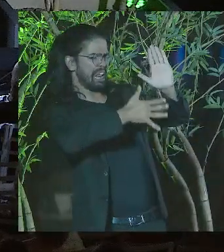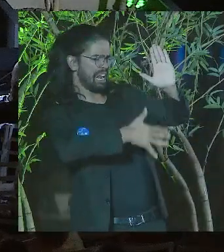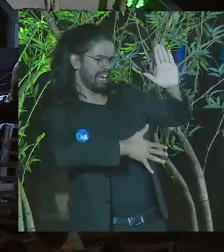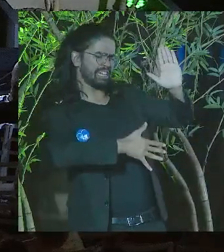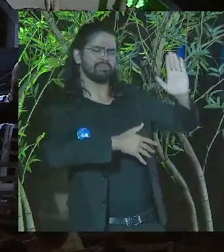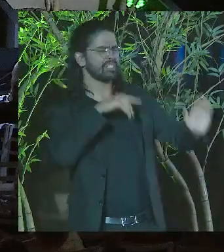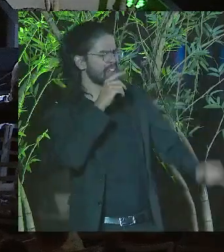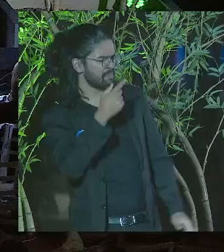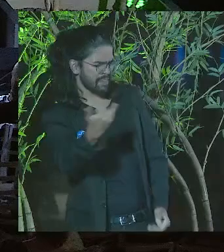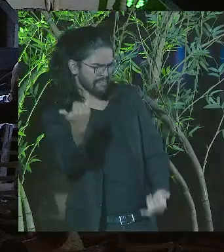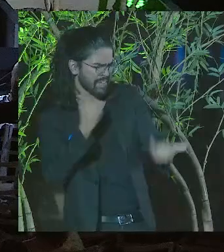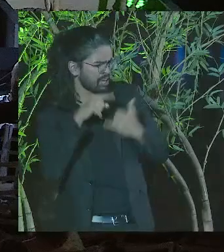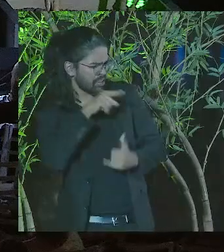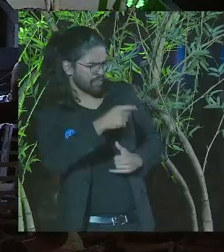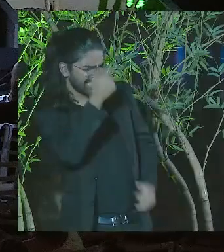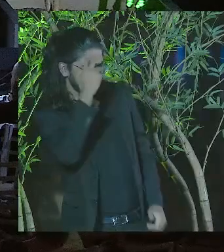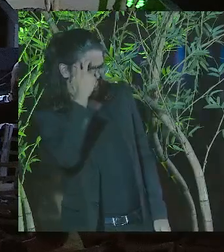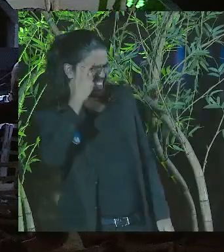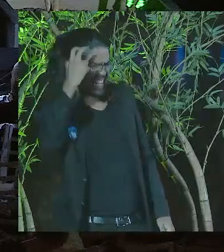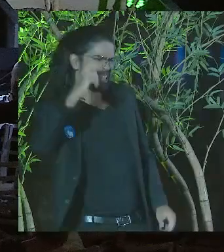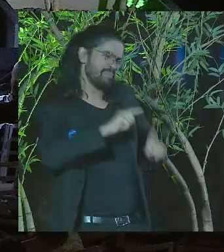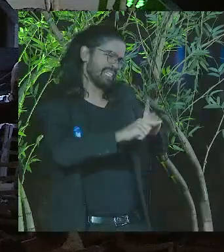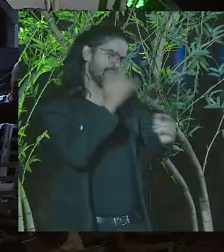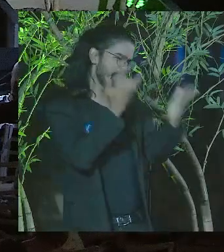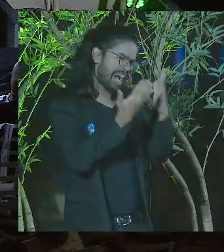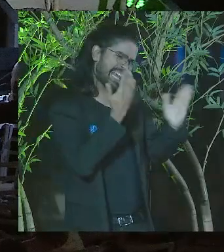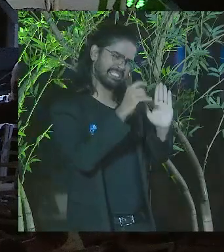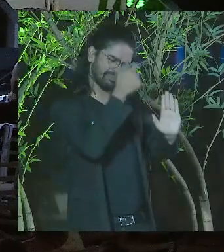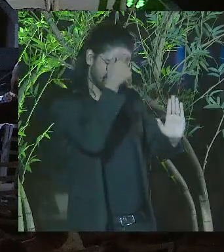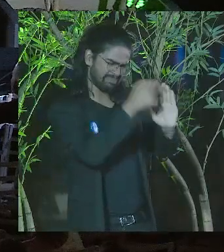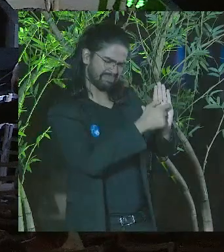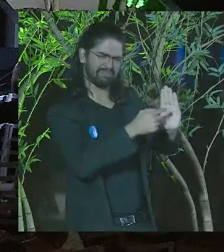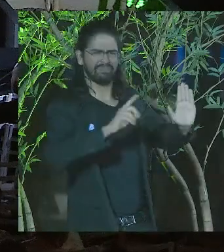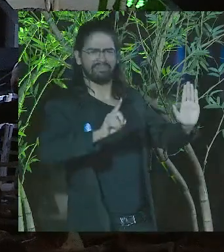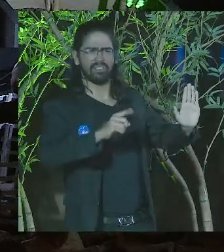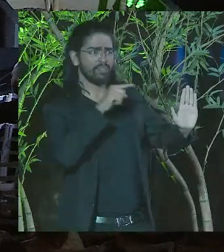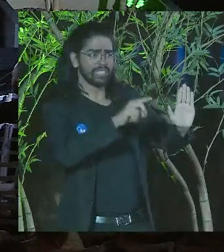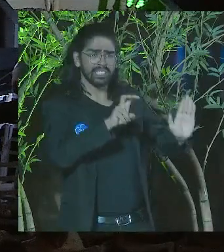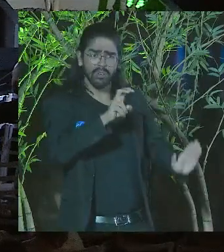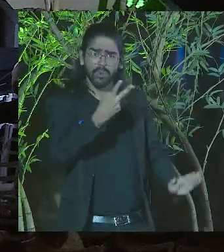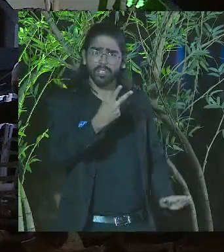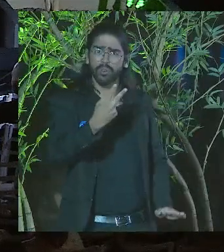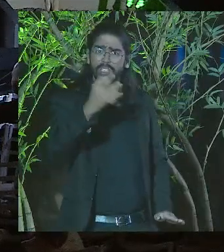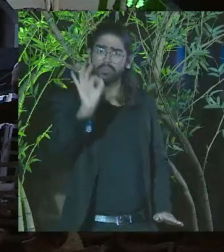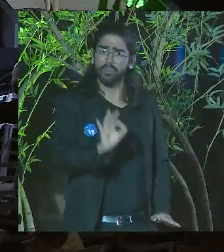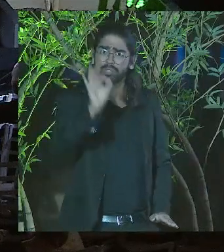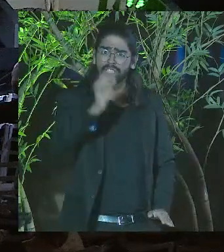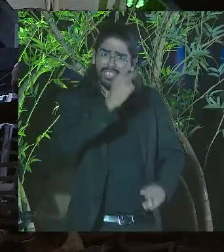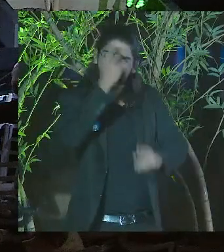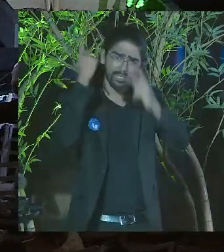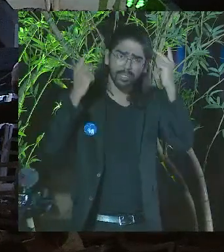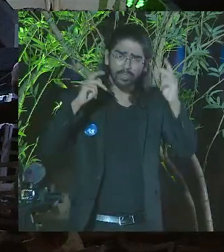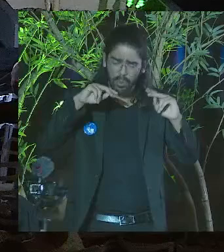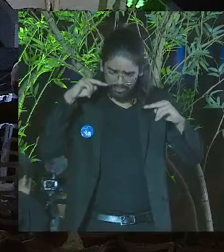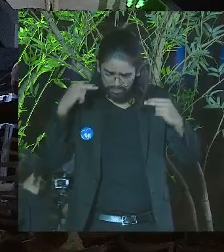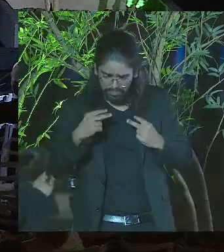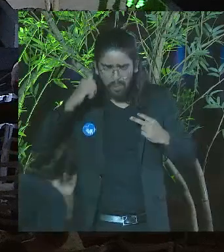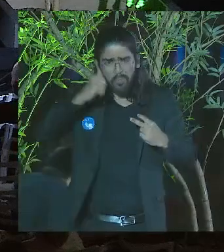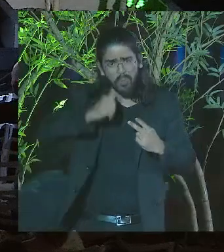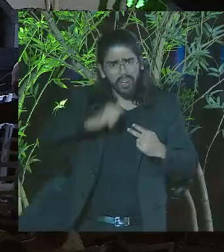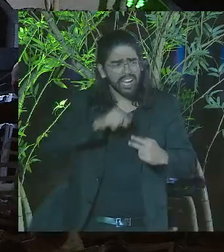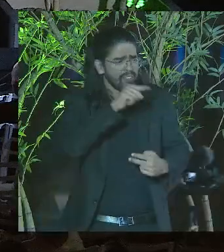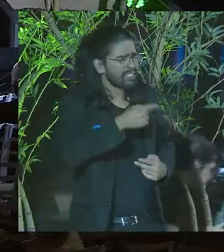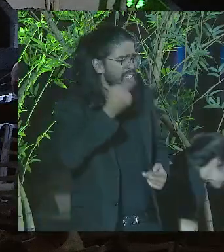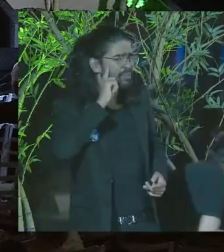você seria mais inteligente do que a gente, mas não parece. Você tem 52% da população que se identifica como mulher e você não